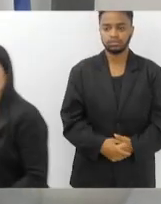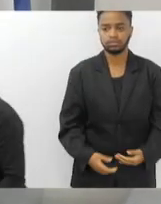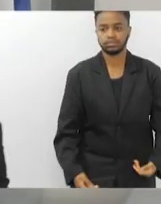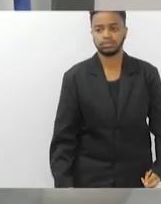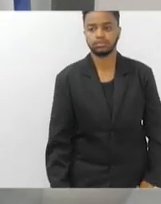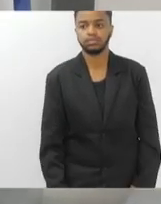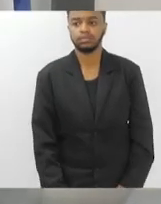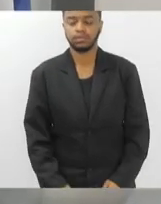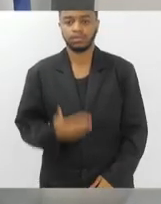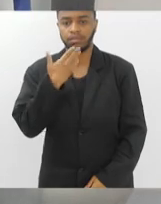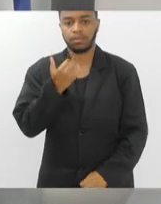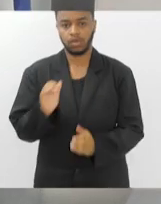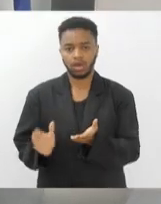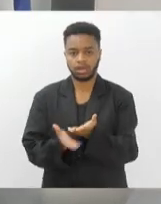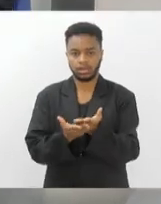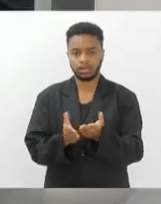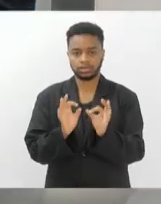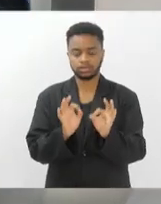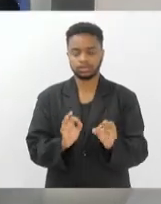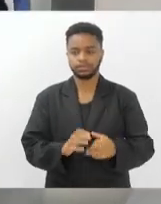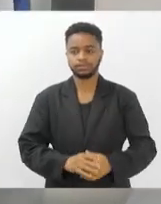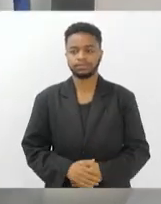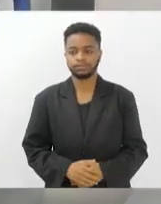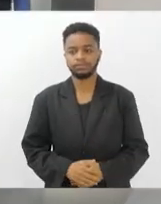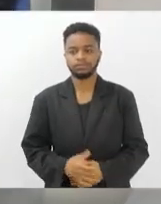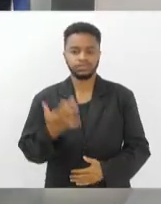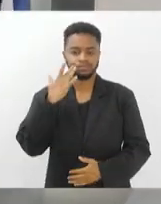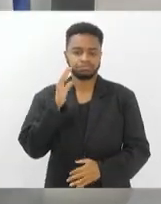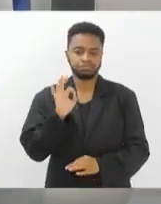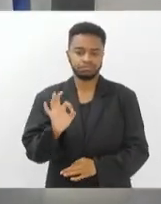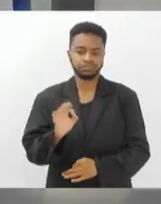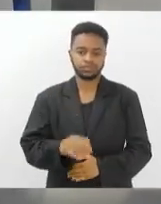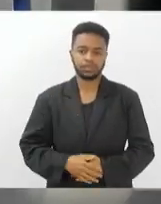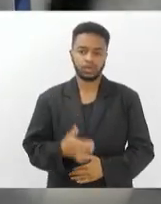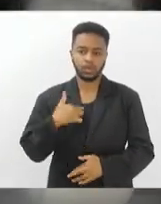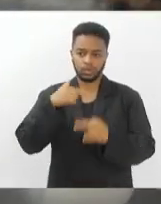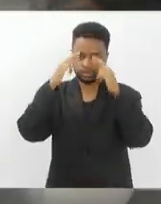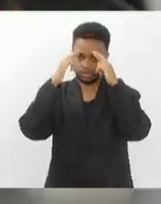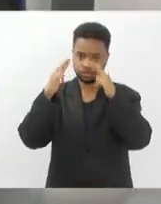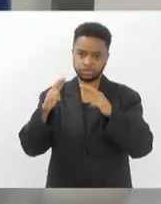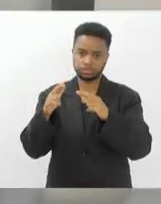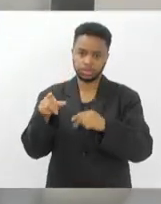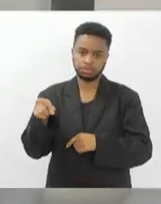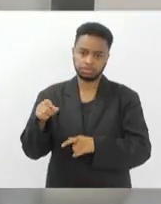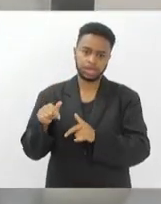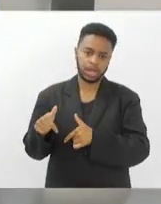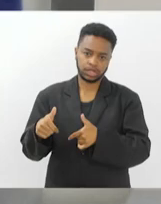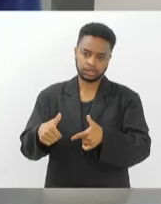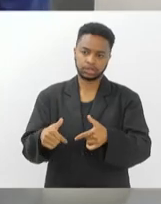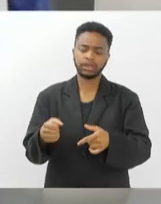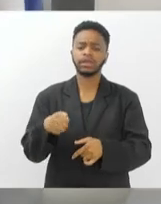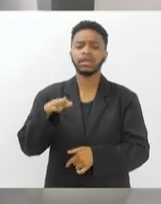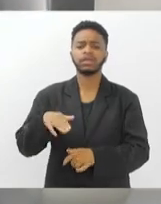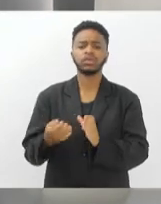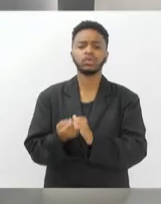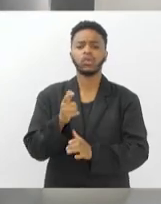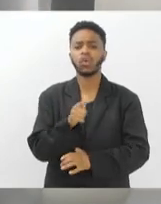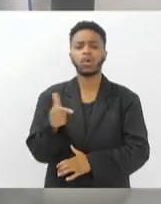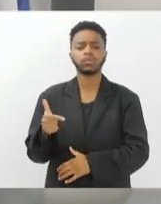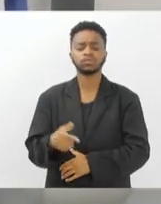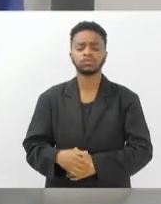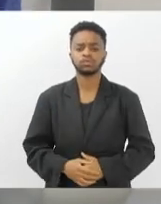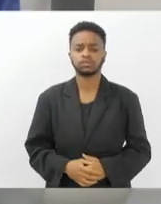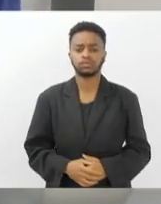Pela anexação. Então, eu acho mais pertinente, de fato, respeito à iniciativa anterior. Quem é o autor do anterior, deputado Mink? É